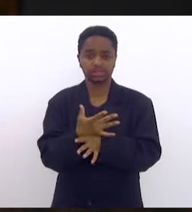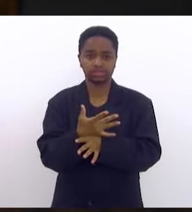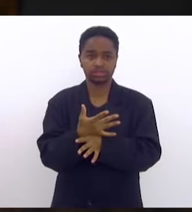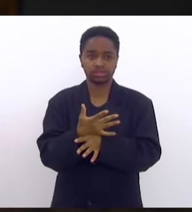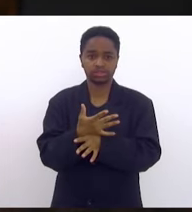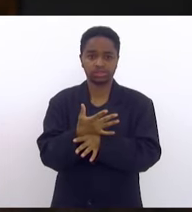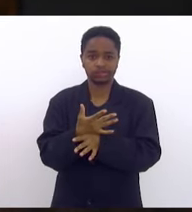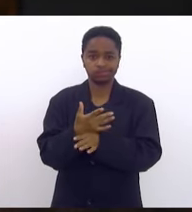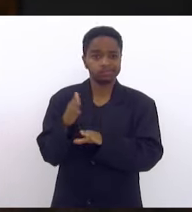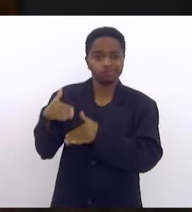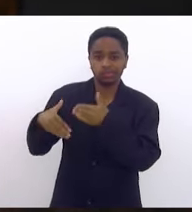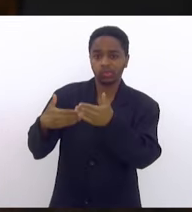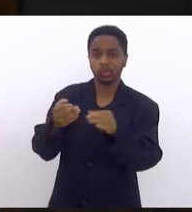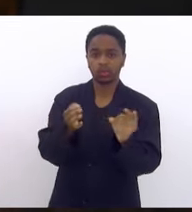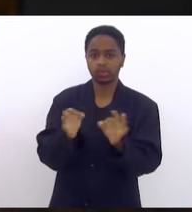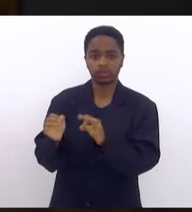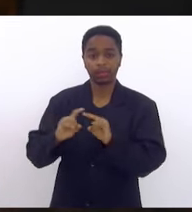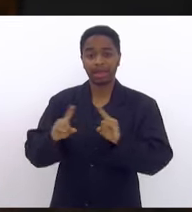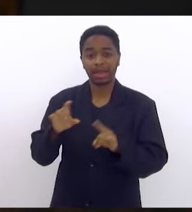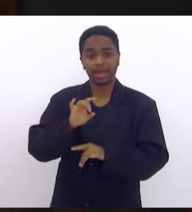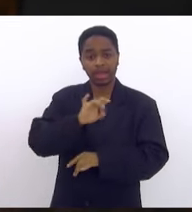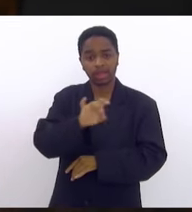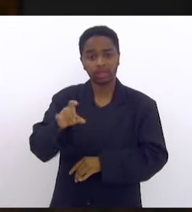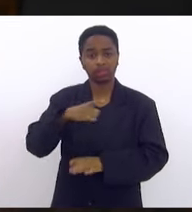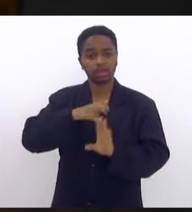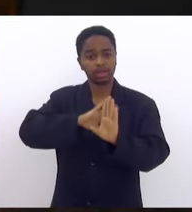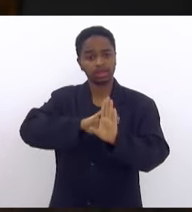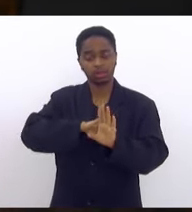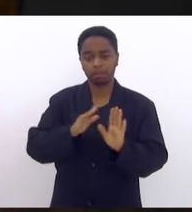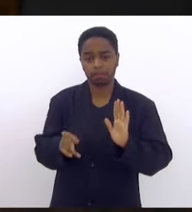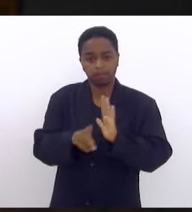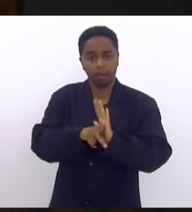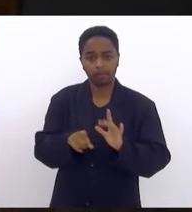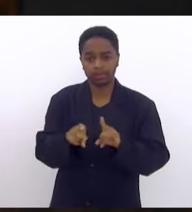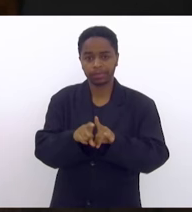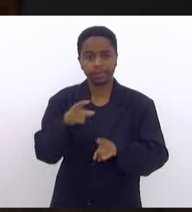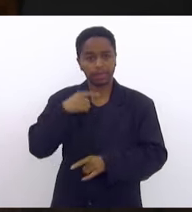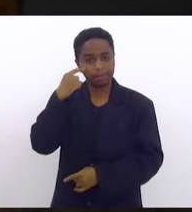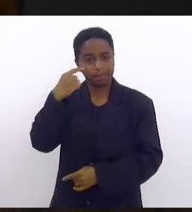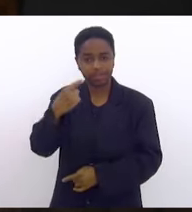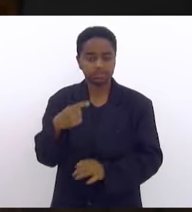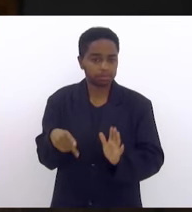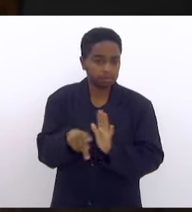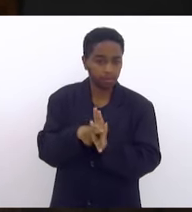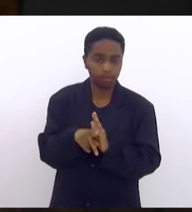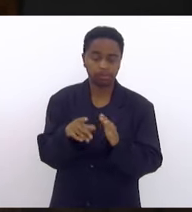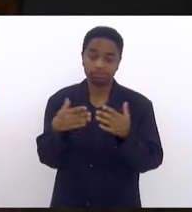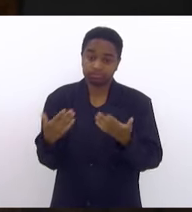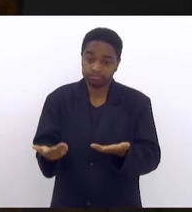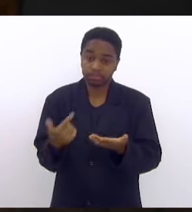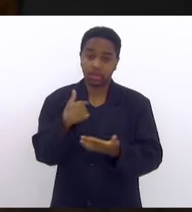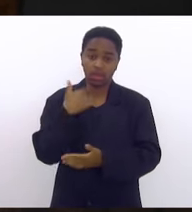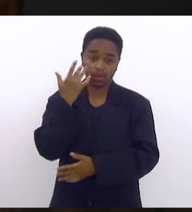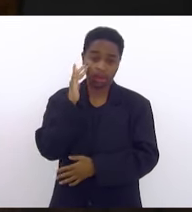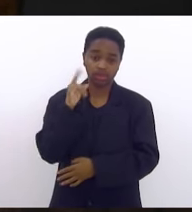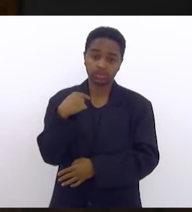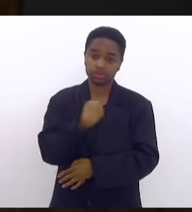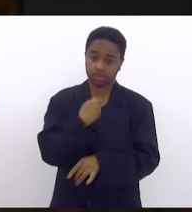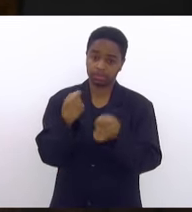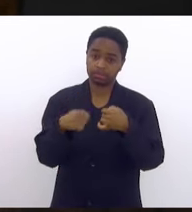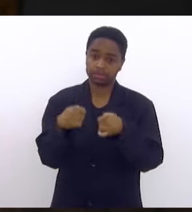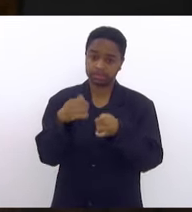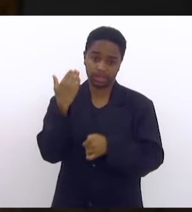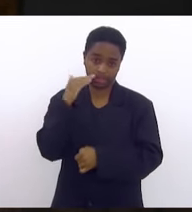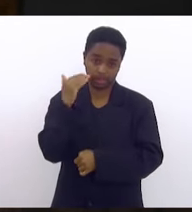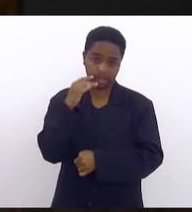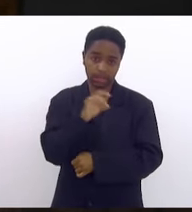não desenvolver, mas cada um com a sua ideologia, cada um com o seu pensamento. Eu acho que nós temos que reconhecer isso, cada um